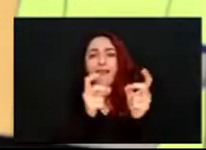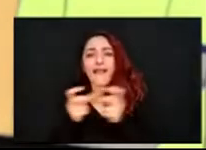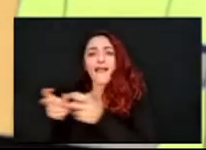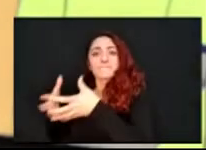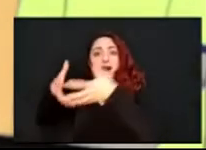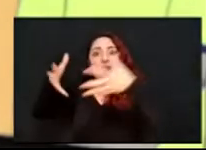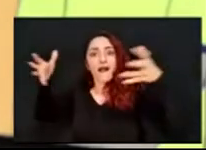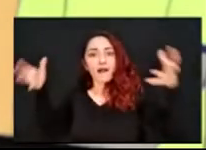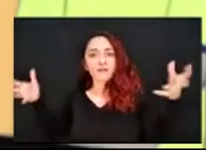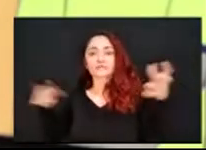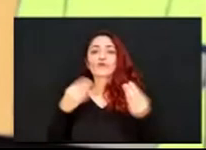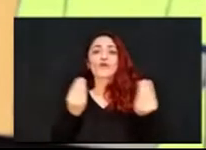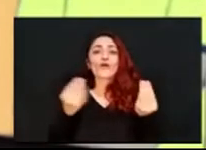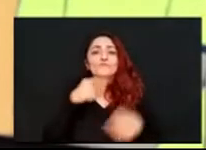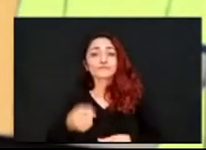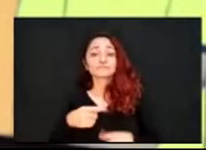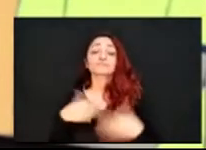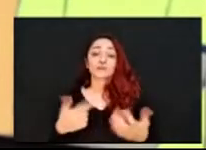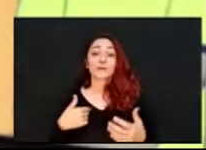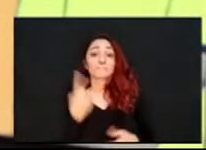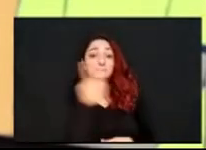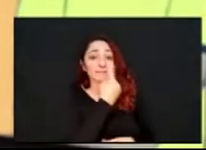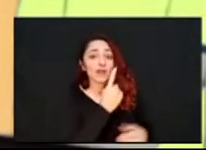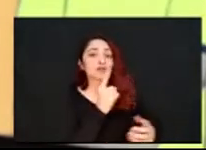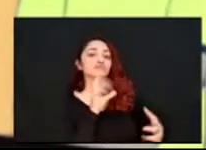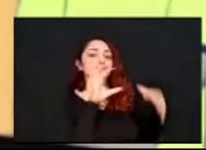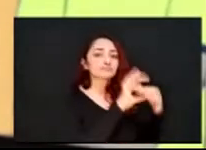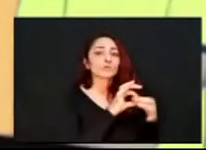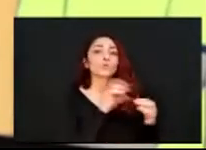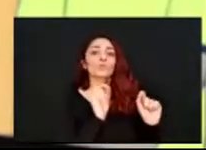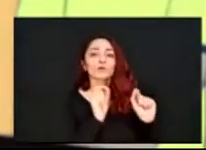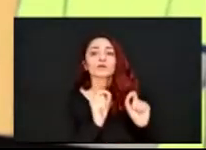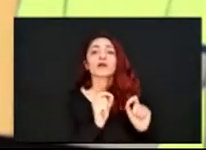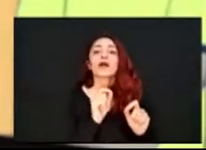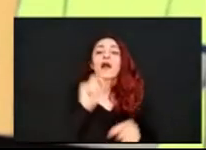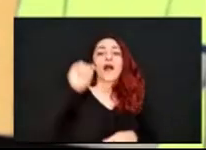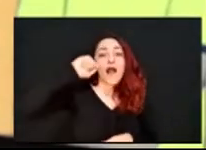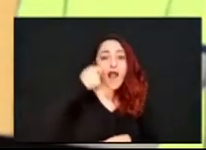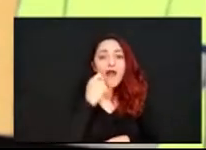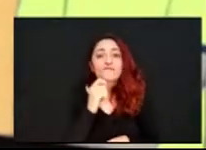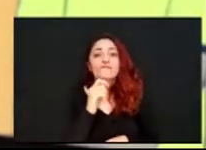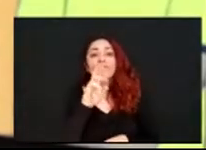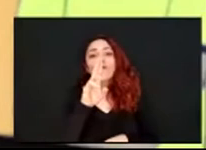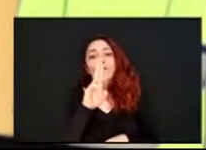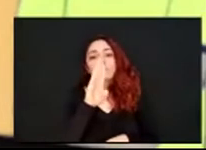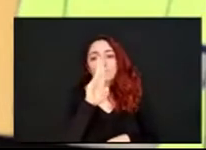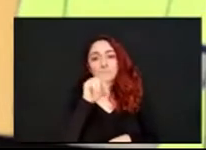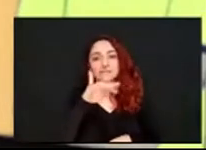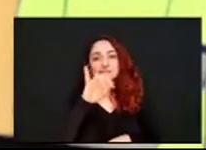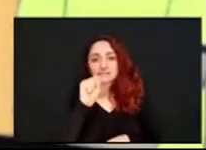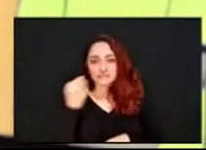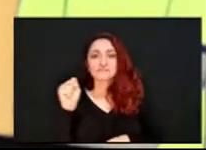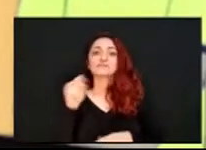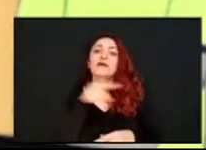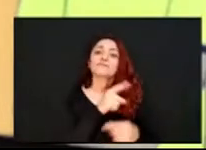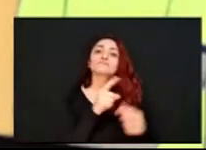a afrobusiness né que é uma uma consultoria que ajuda a abrir gente bastante a entender isso né a estruturar todo